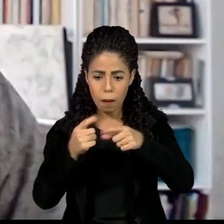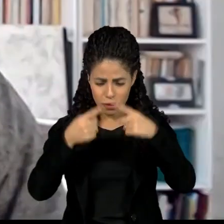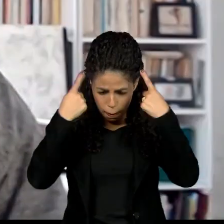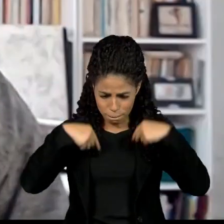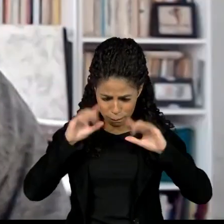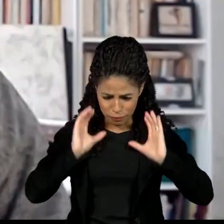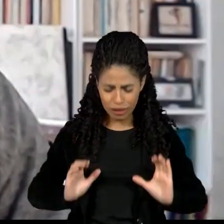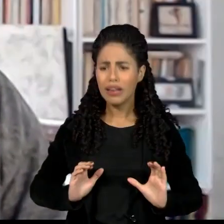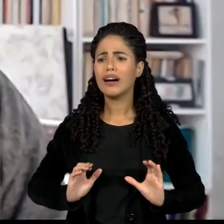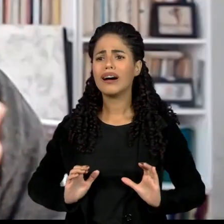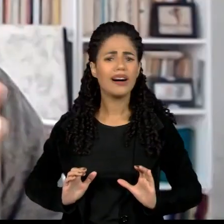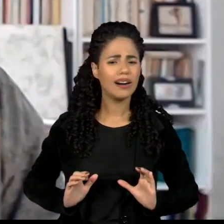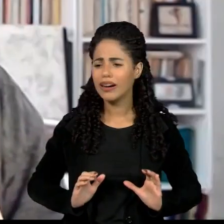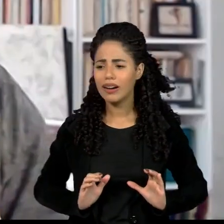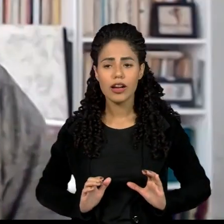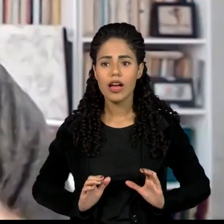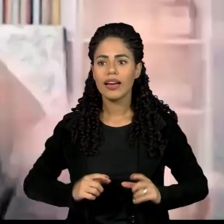ali